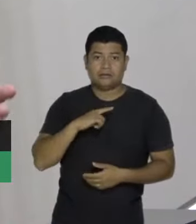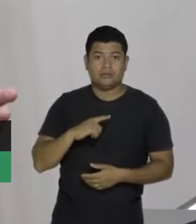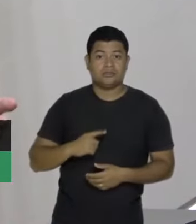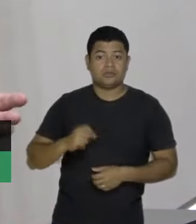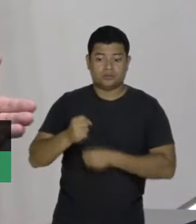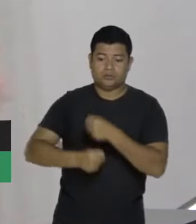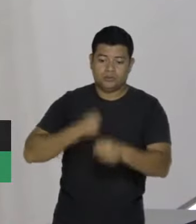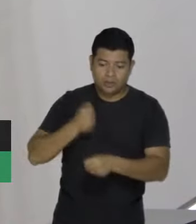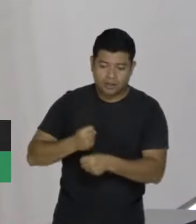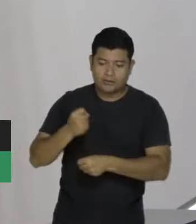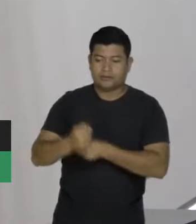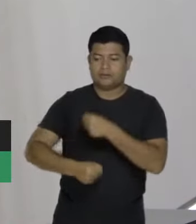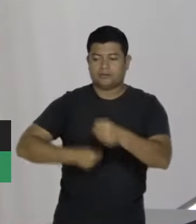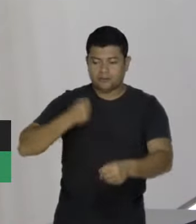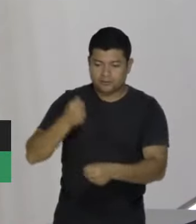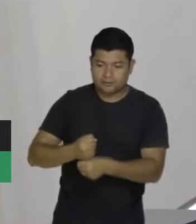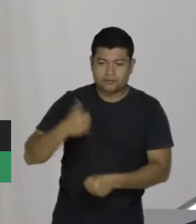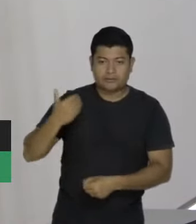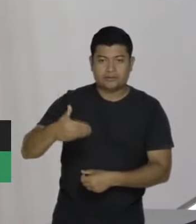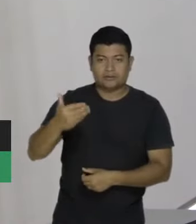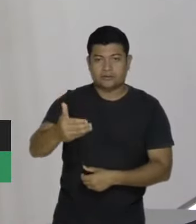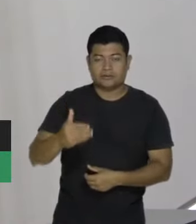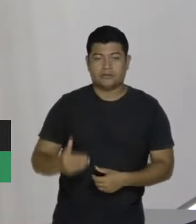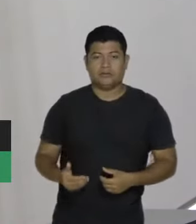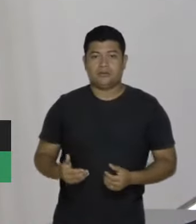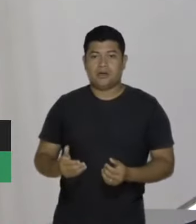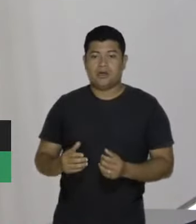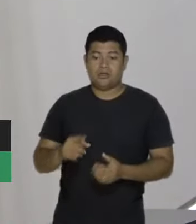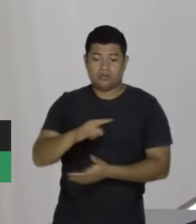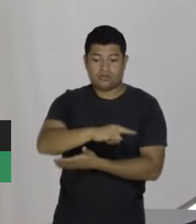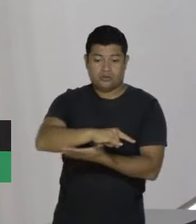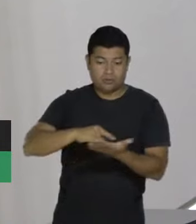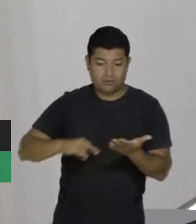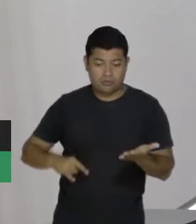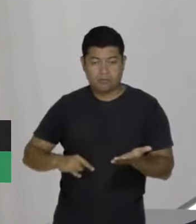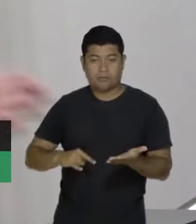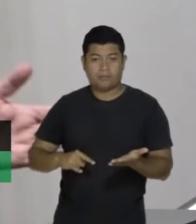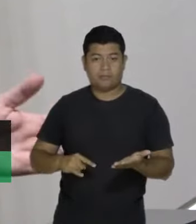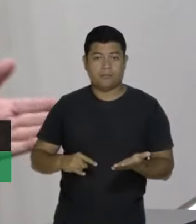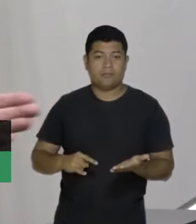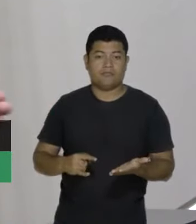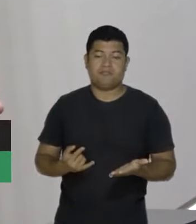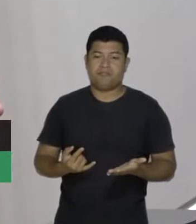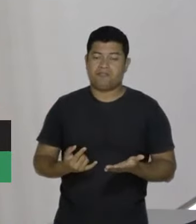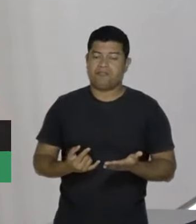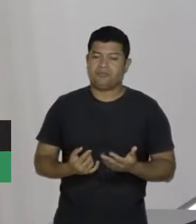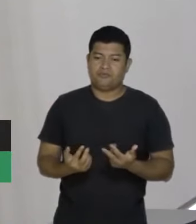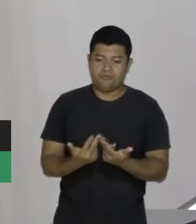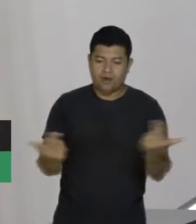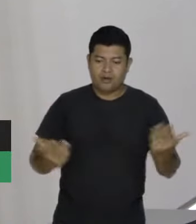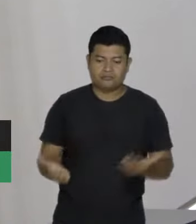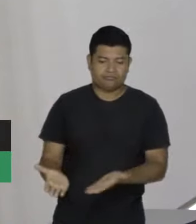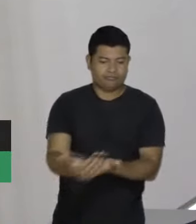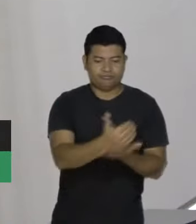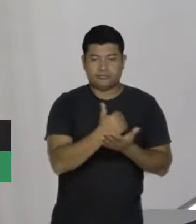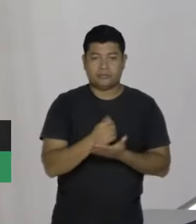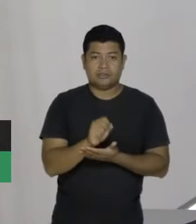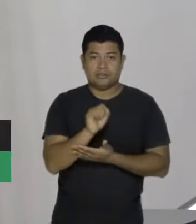ano juntar os mesmos documentos e, se por acaso algum não